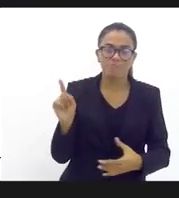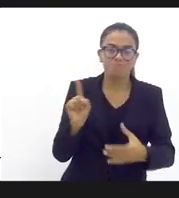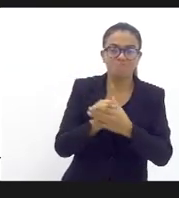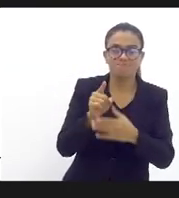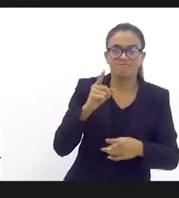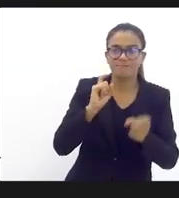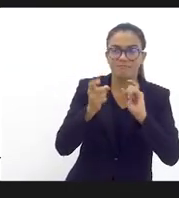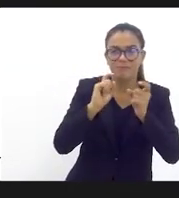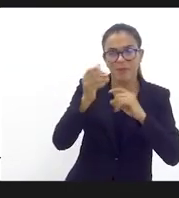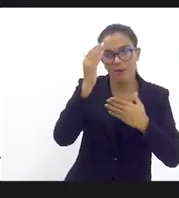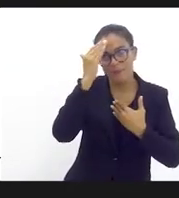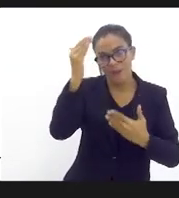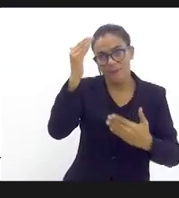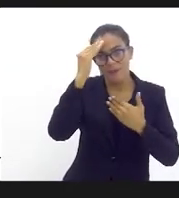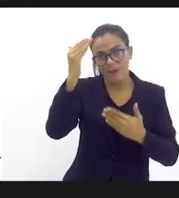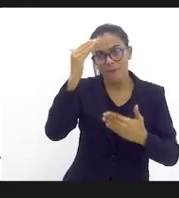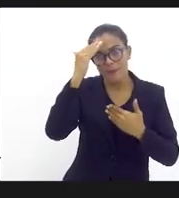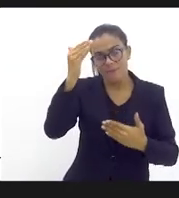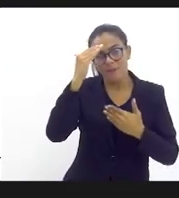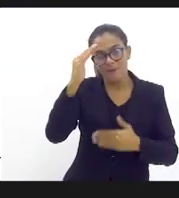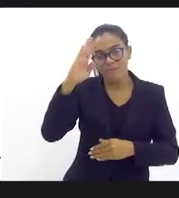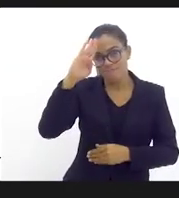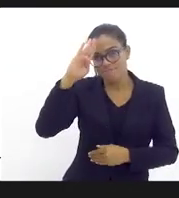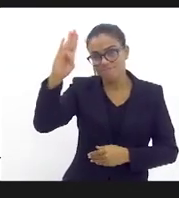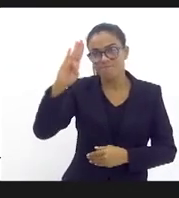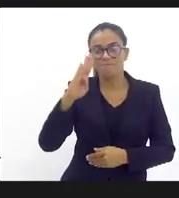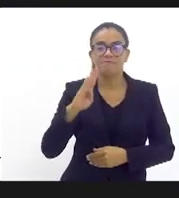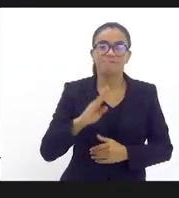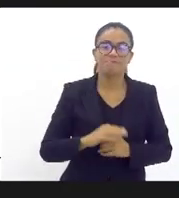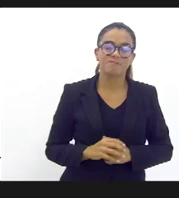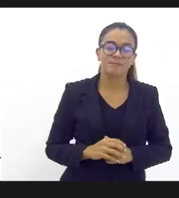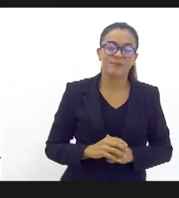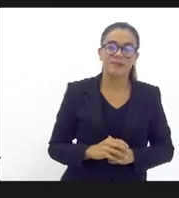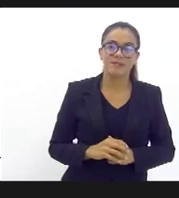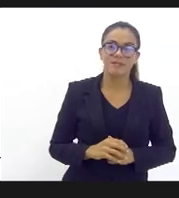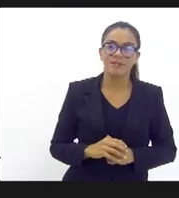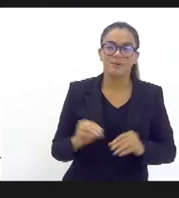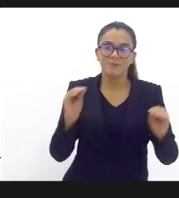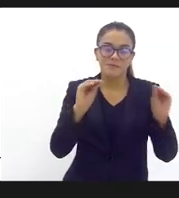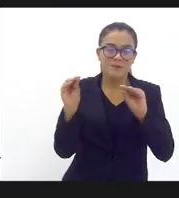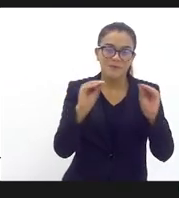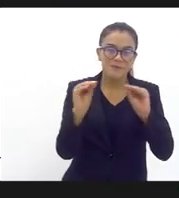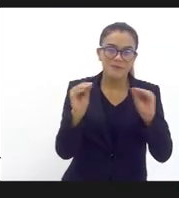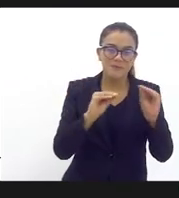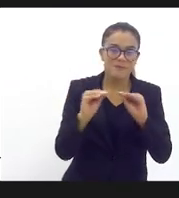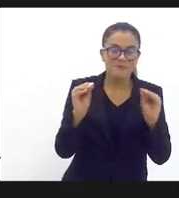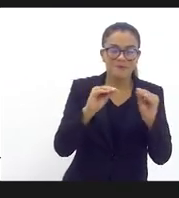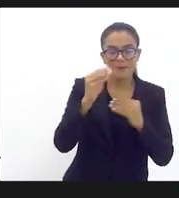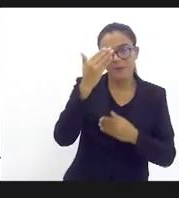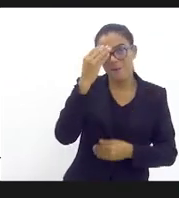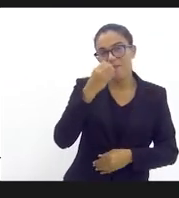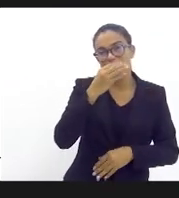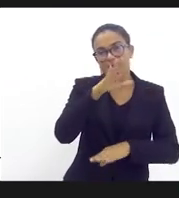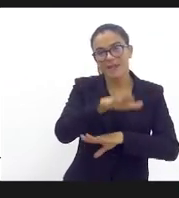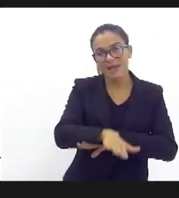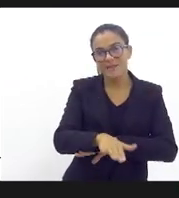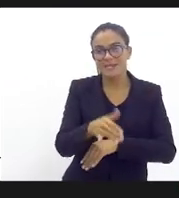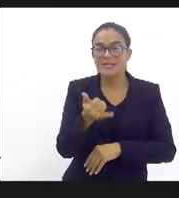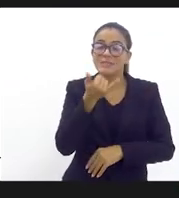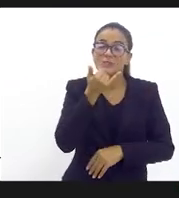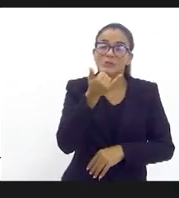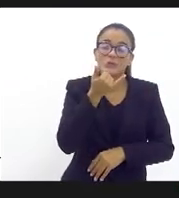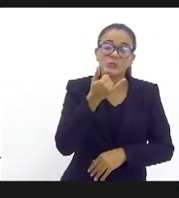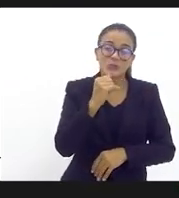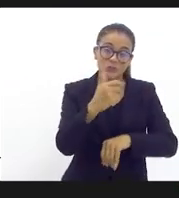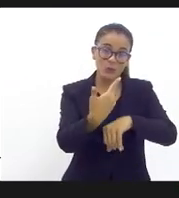assim, muito obrigado mesmo, principalmente a galera da Ballroom também. Beijo, gente. Muito obrigado. Uma boa tarde. Desculpa pelo som e a qualidade da